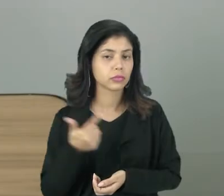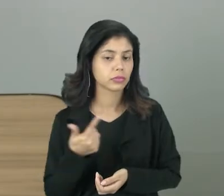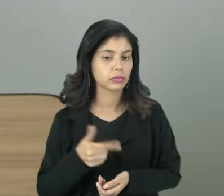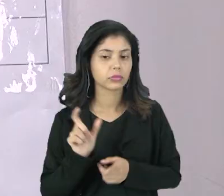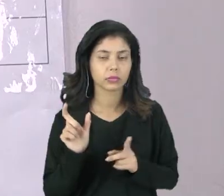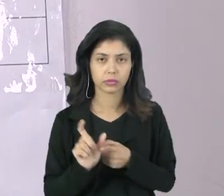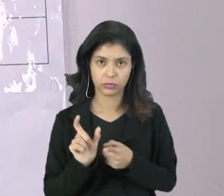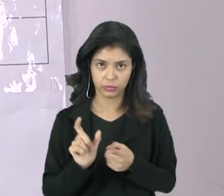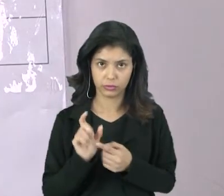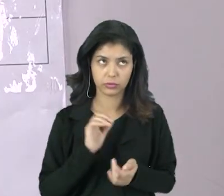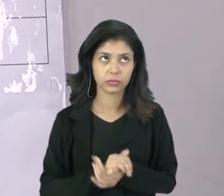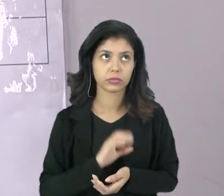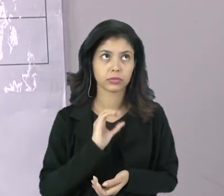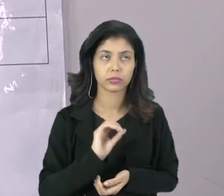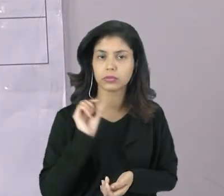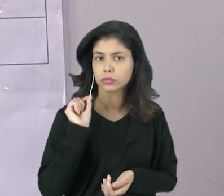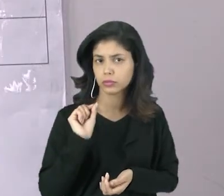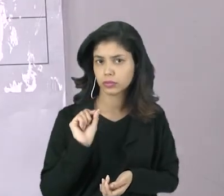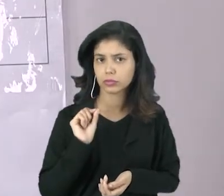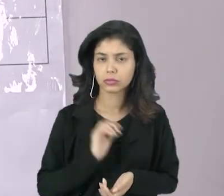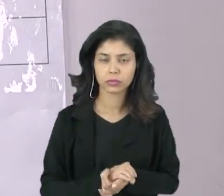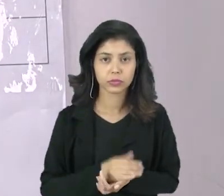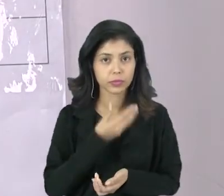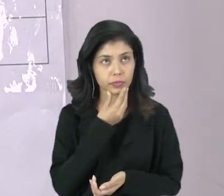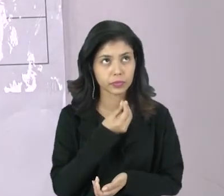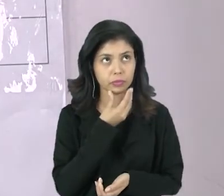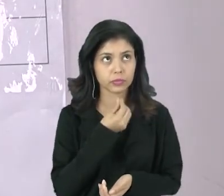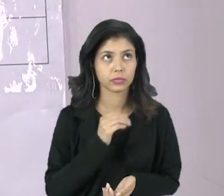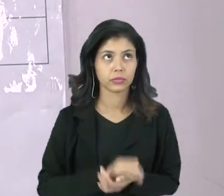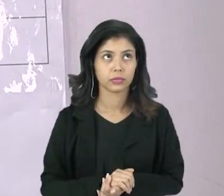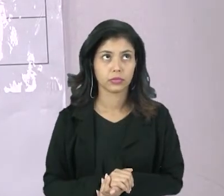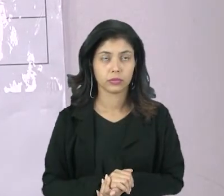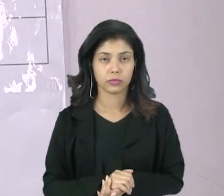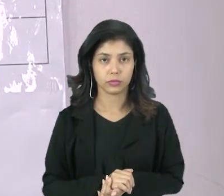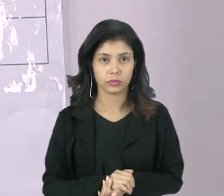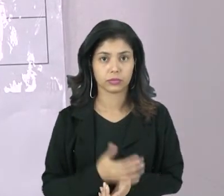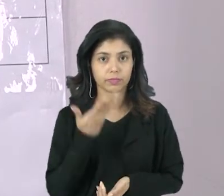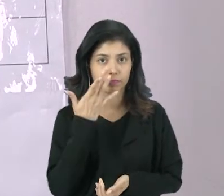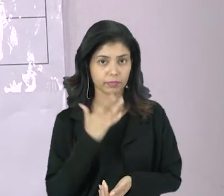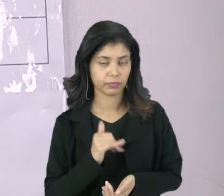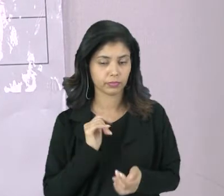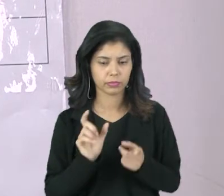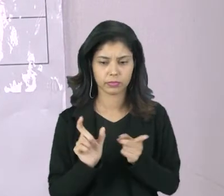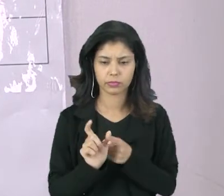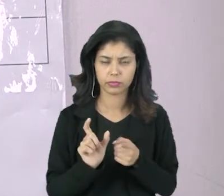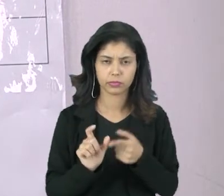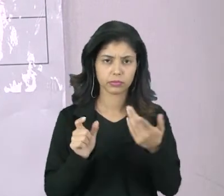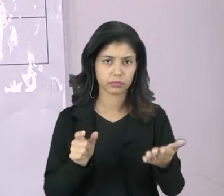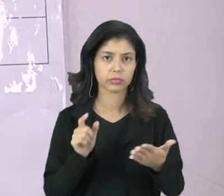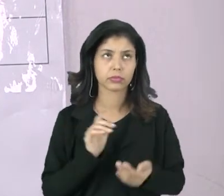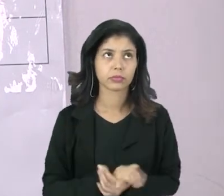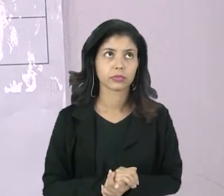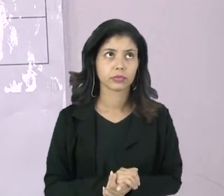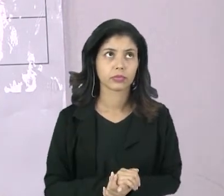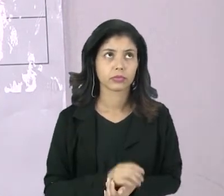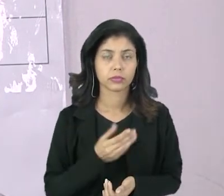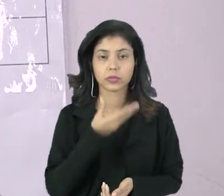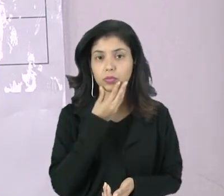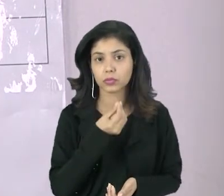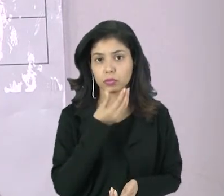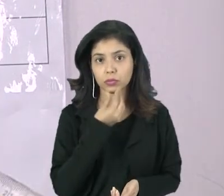a segunda palavra ou quem menino e crianças que palavra é esta